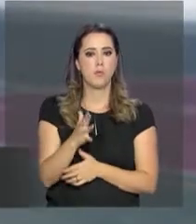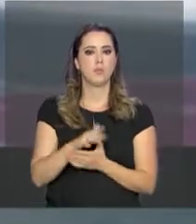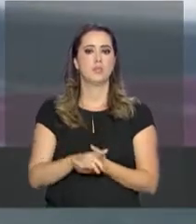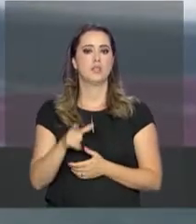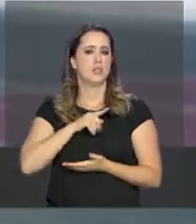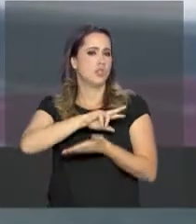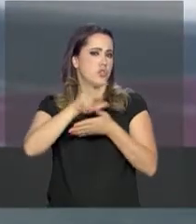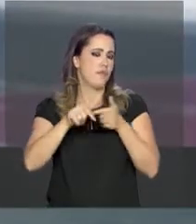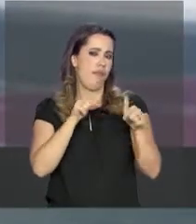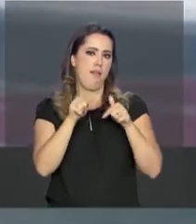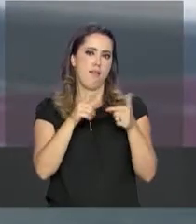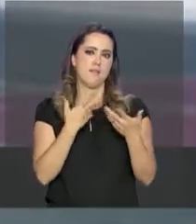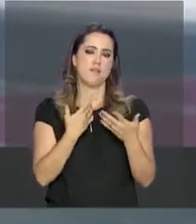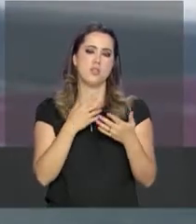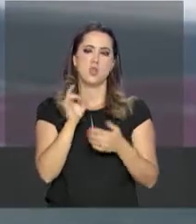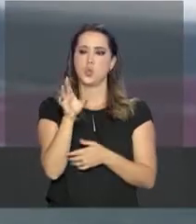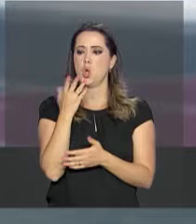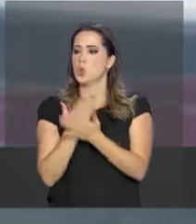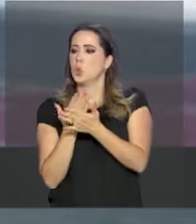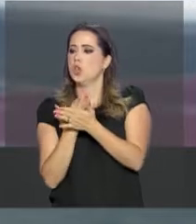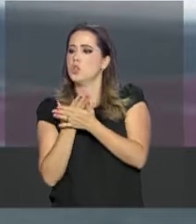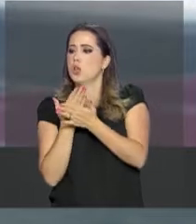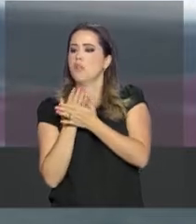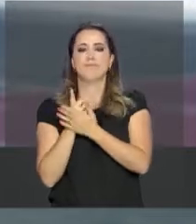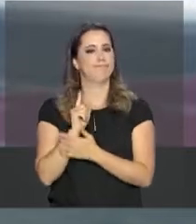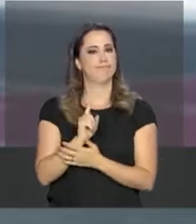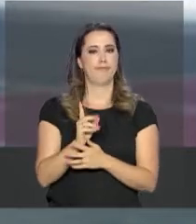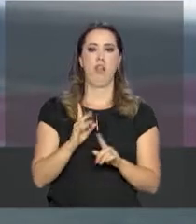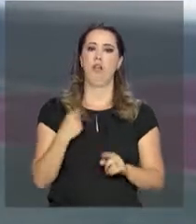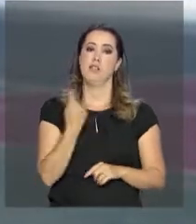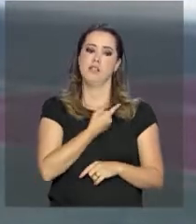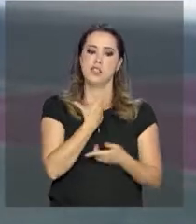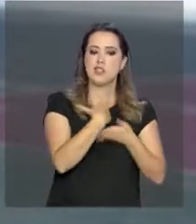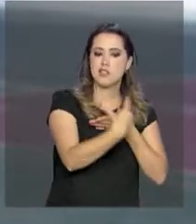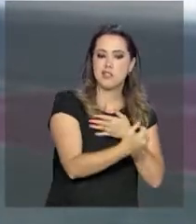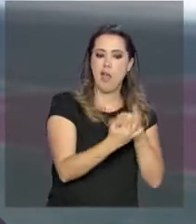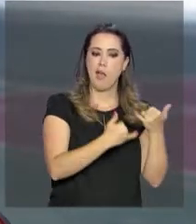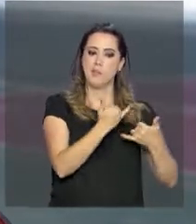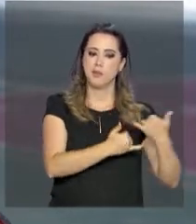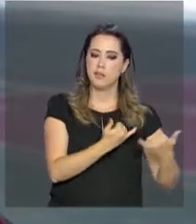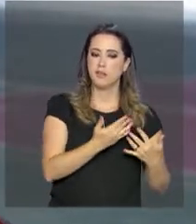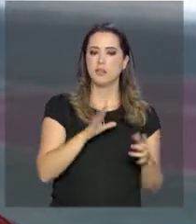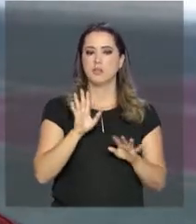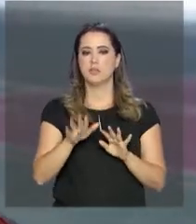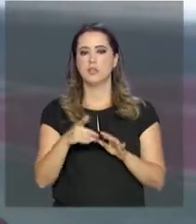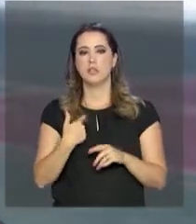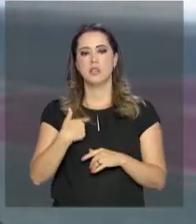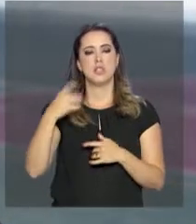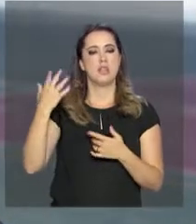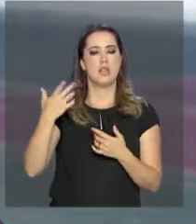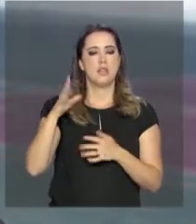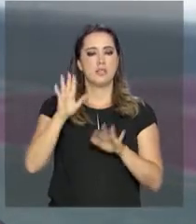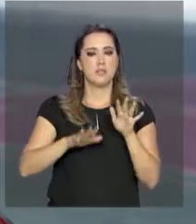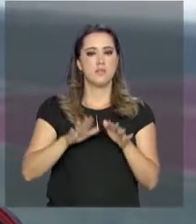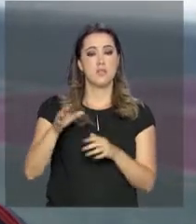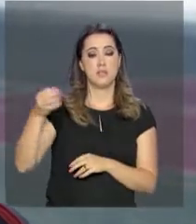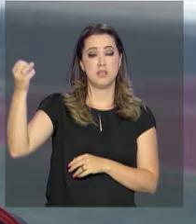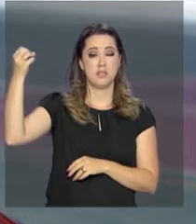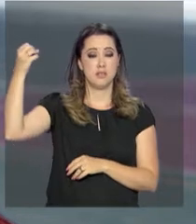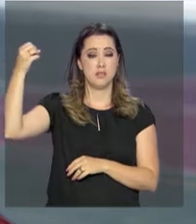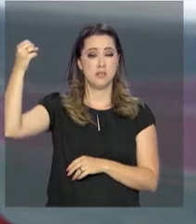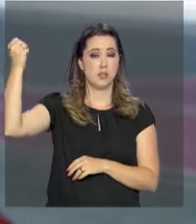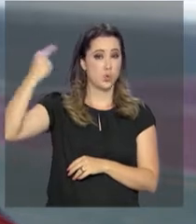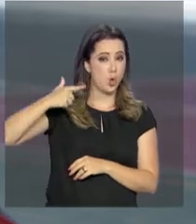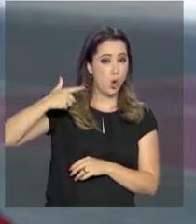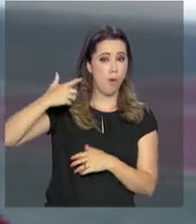atividades aí não fica só estudando em da sadia gente sai a gente fica às vezes ao ar livre ea